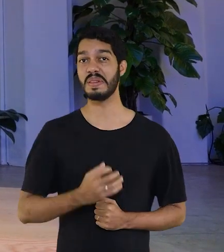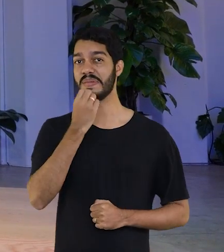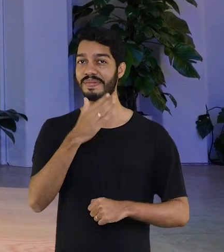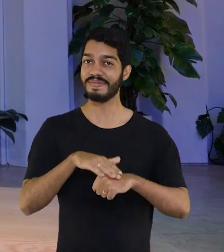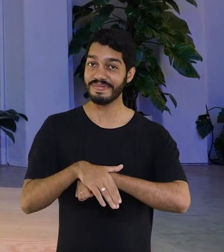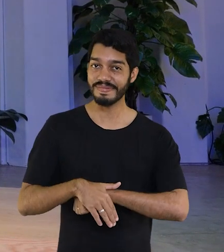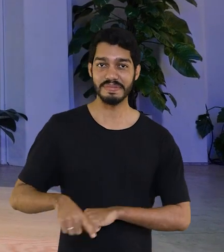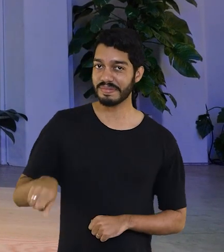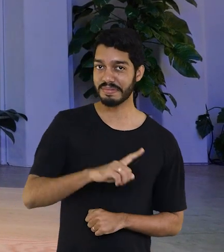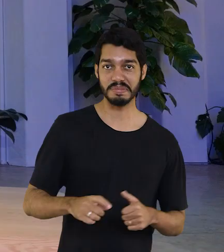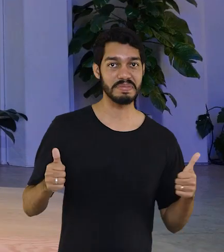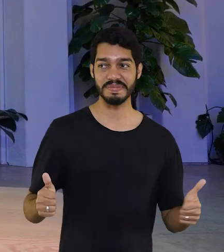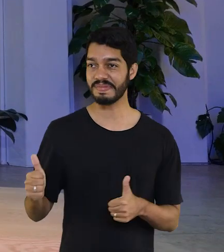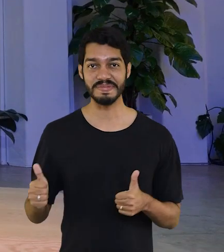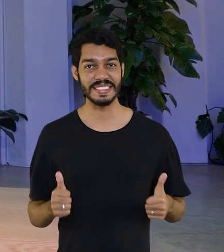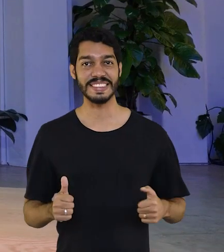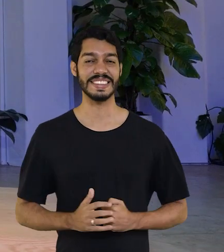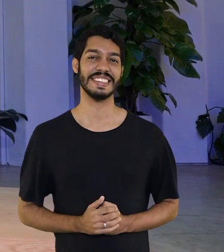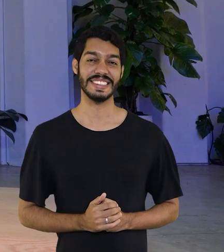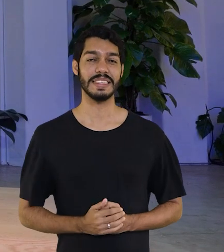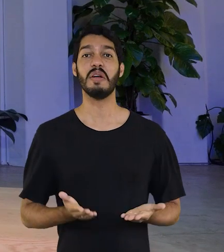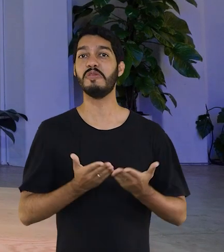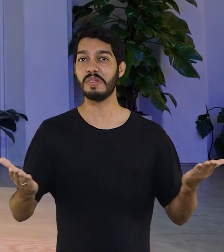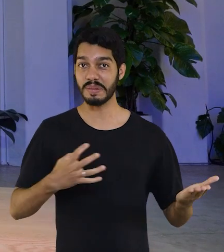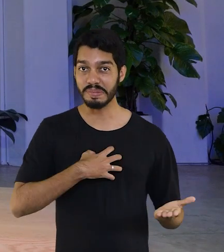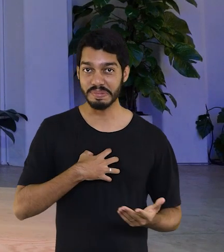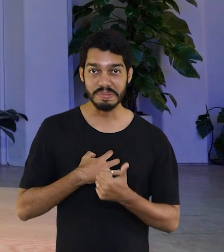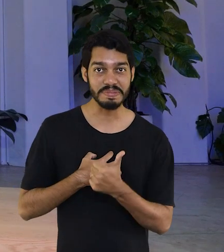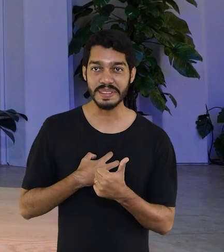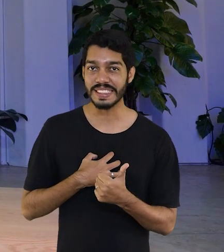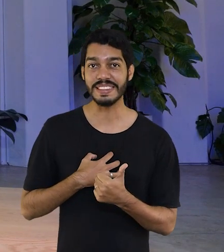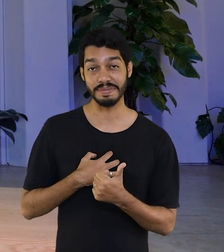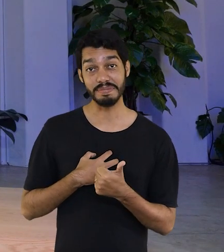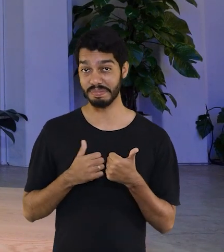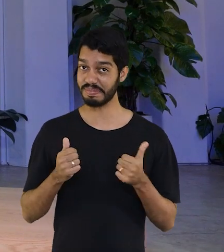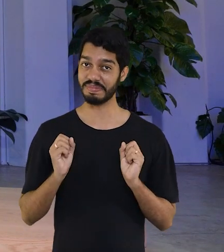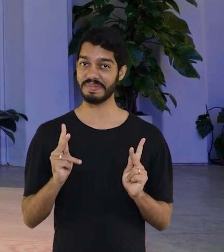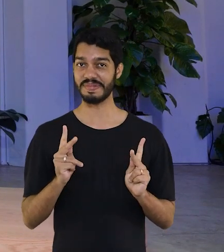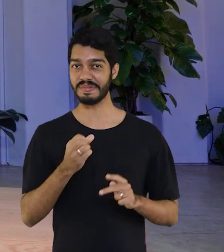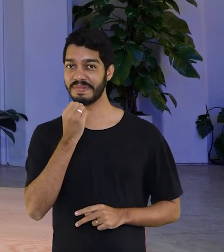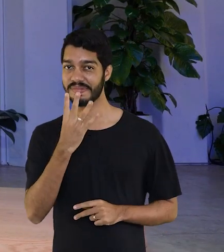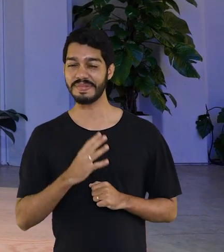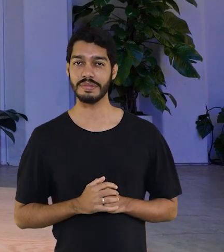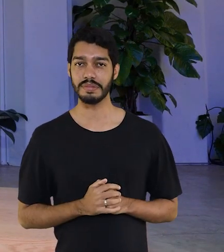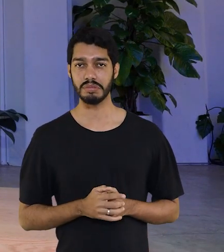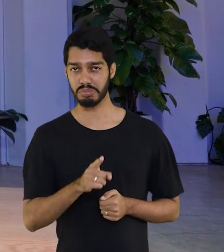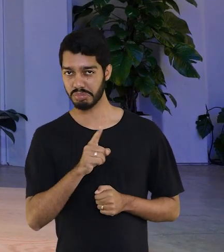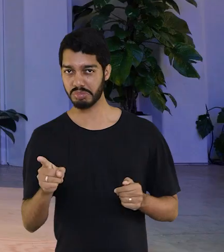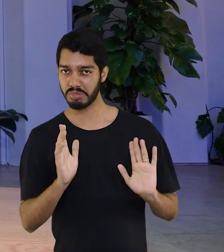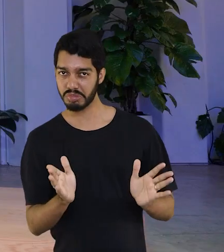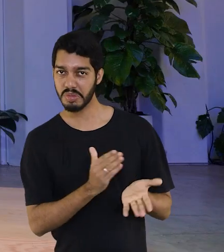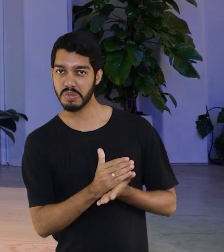Boa noite, pessoal. Boa noite. Como é que vocês estão? Boa. Não sei se o Bebeto quer